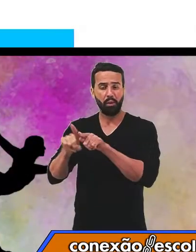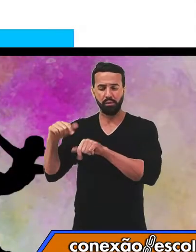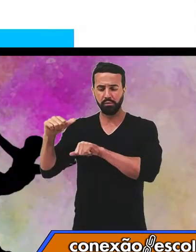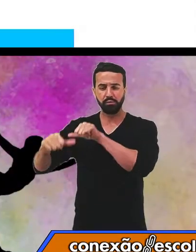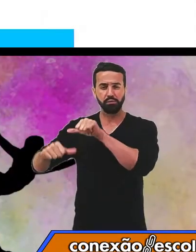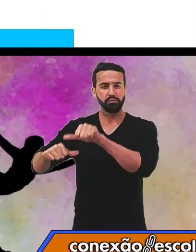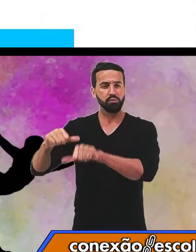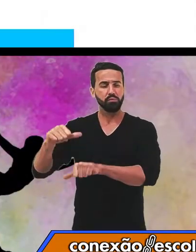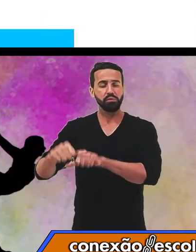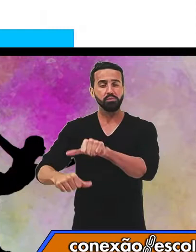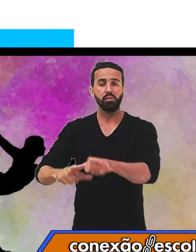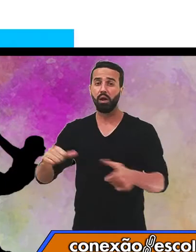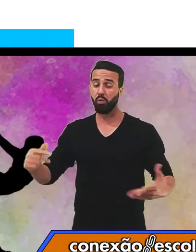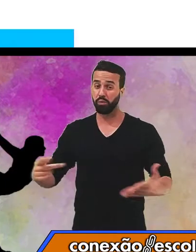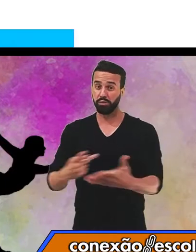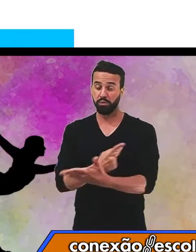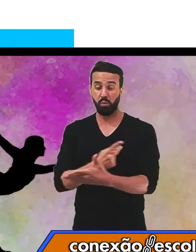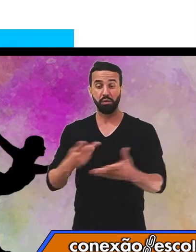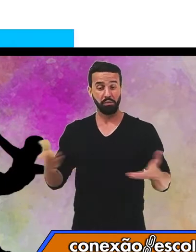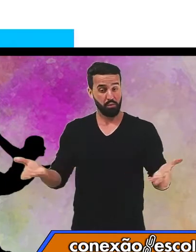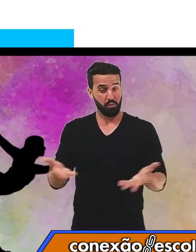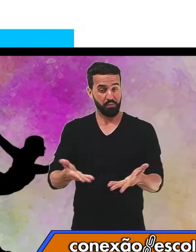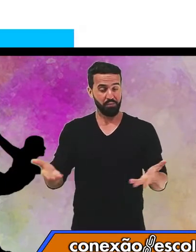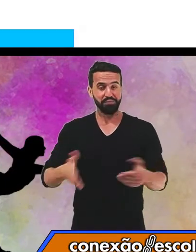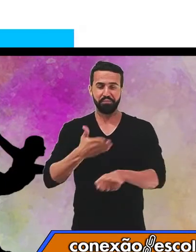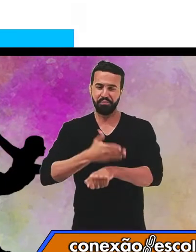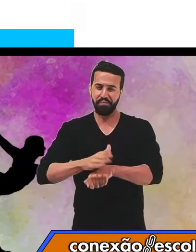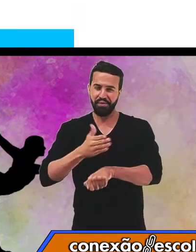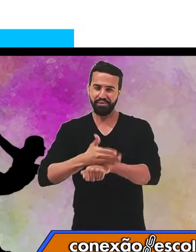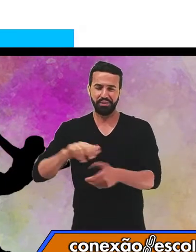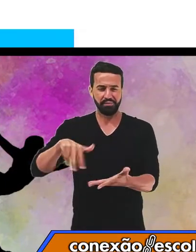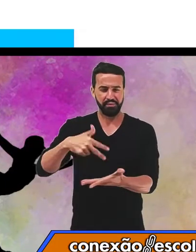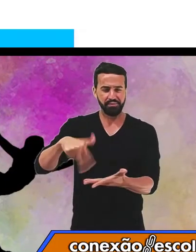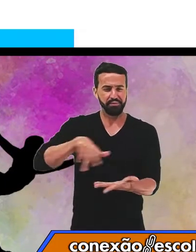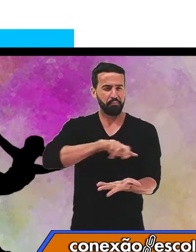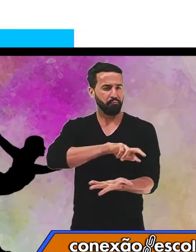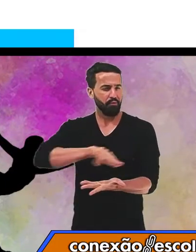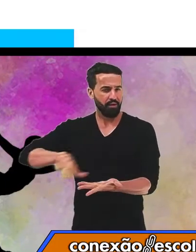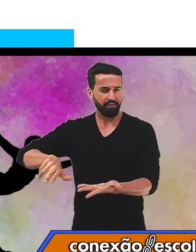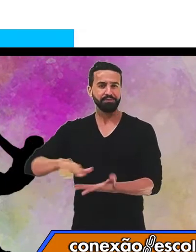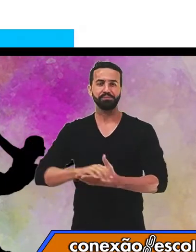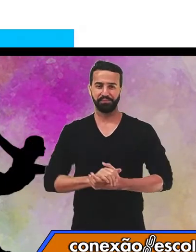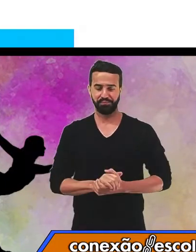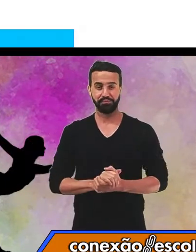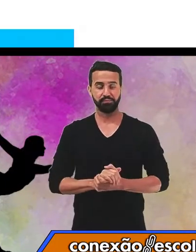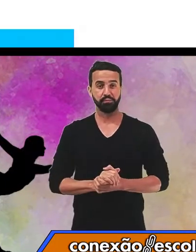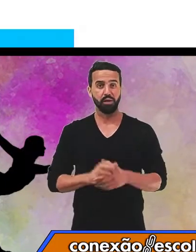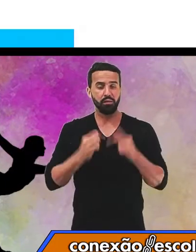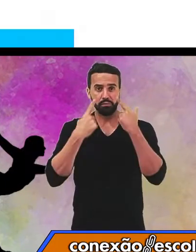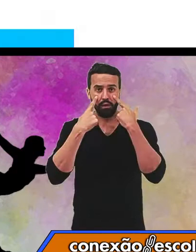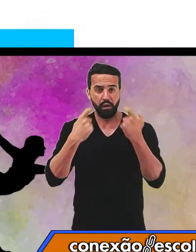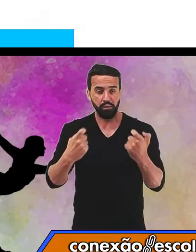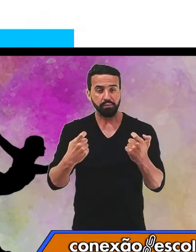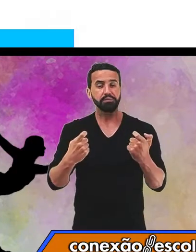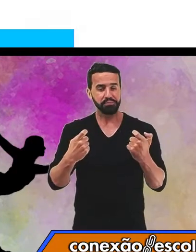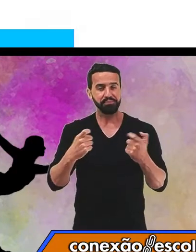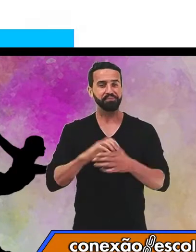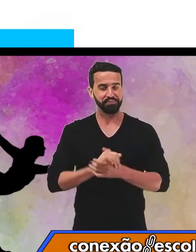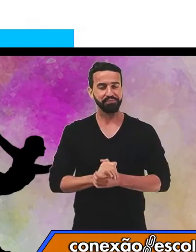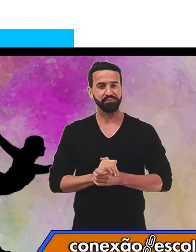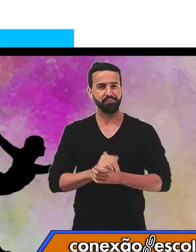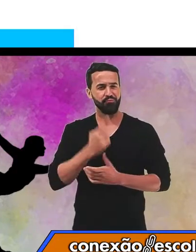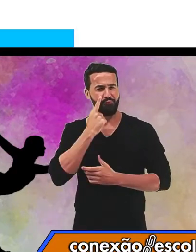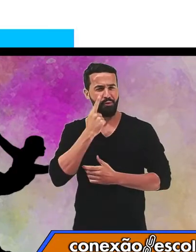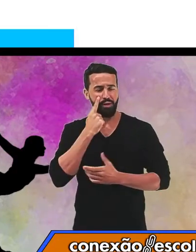que passou até se tornar uma prática tão diversificada. E olha que interessante, vamos ver que